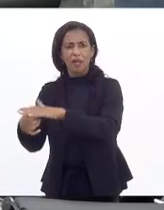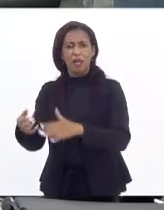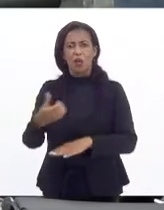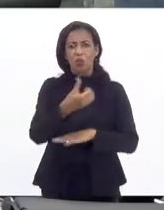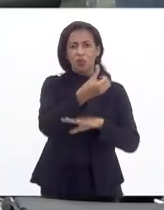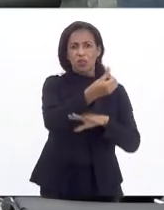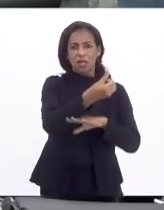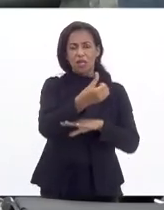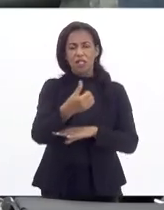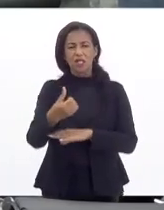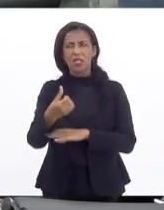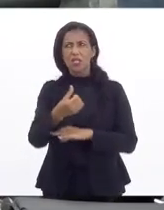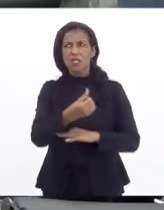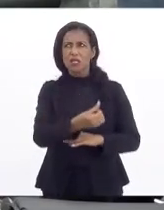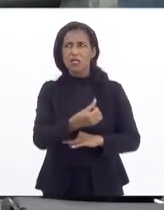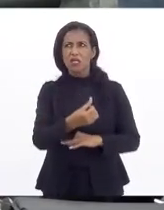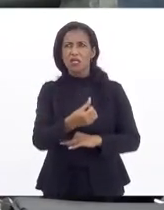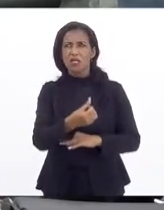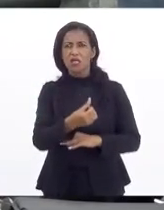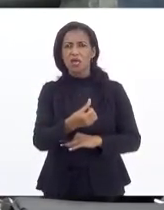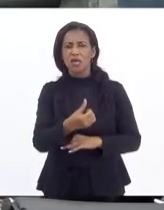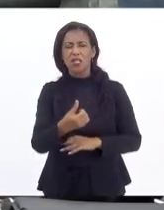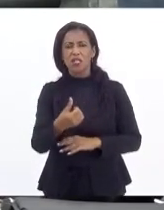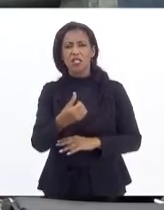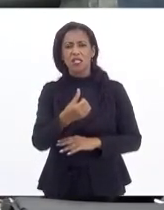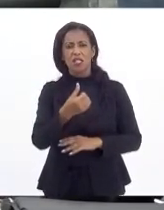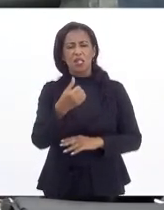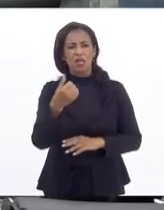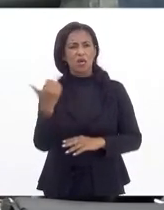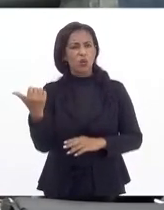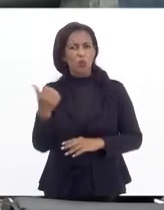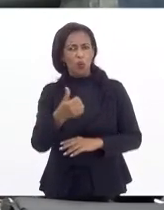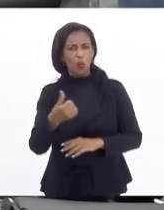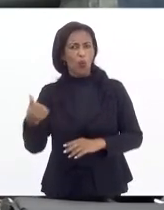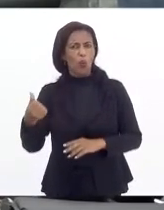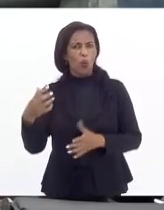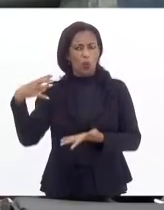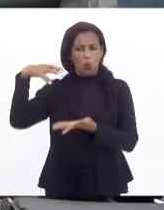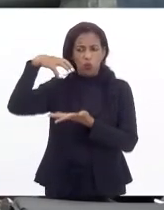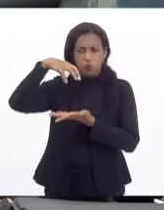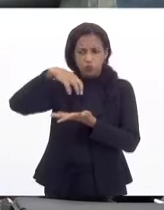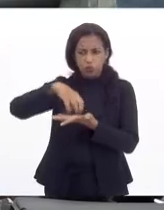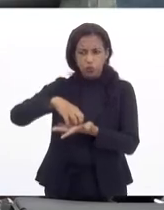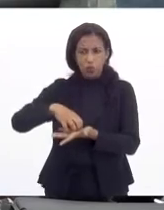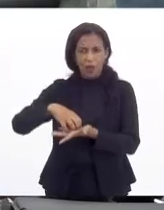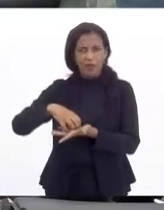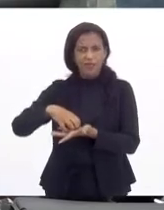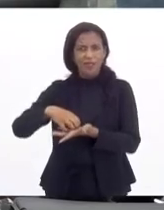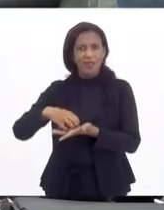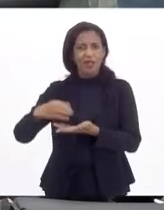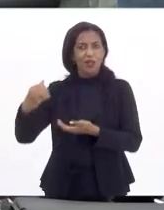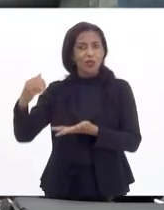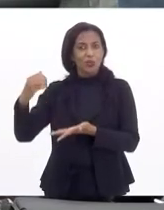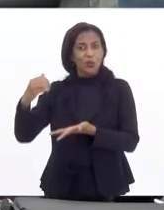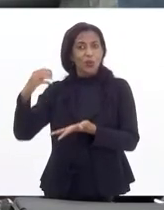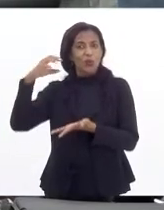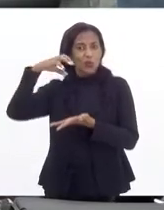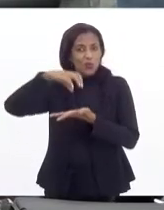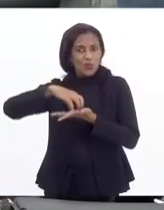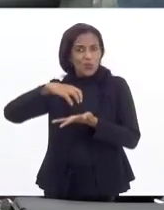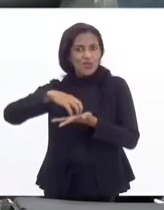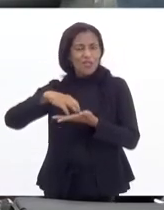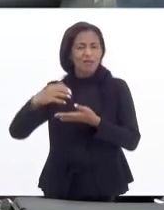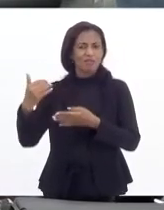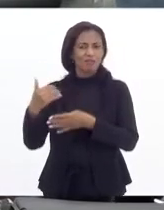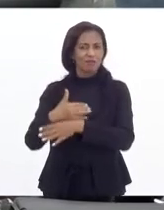6, anexo 5, 6 e o pátio 6, 7, localizado no coração histórico da cidade do Rio de